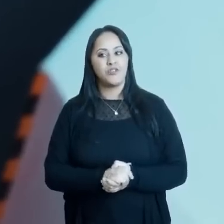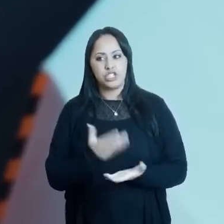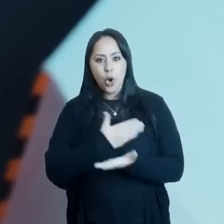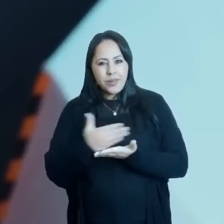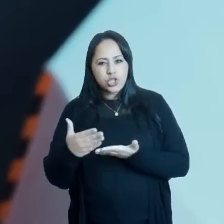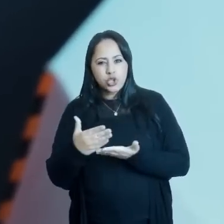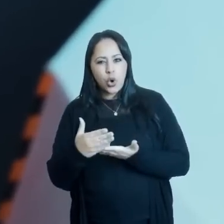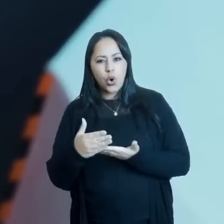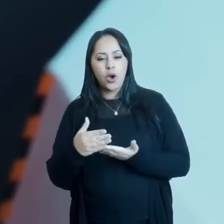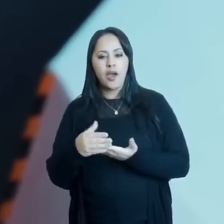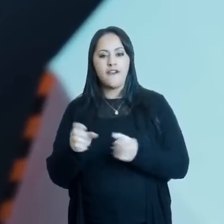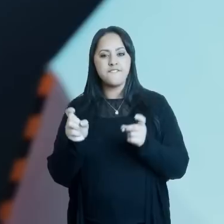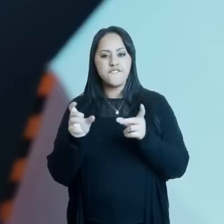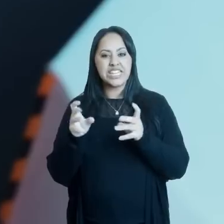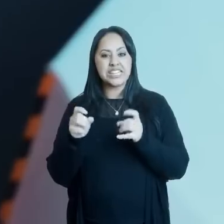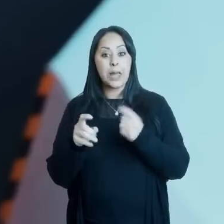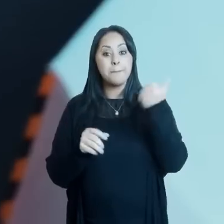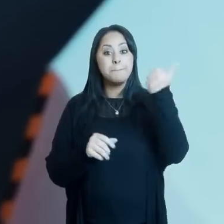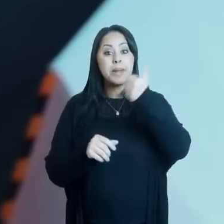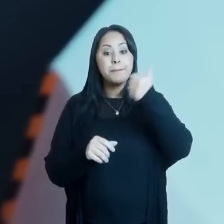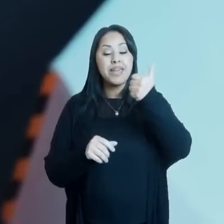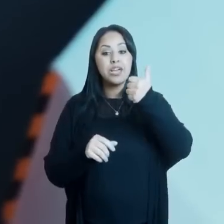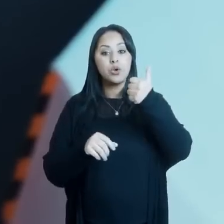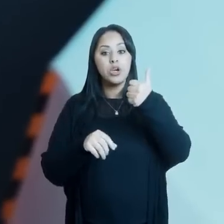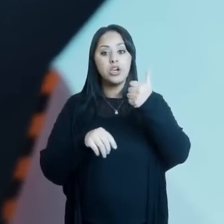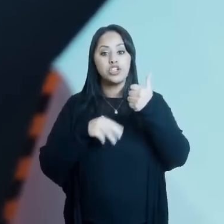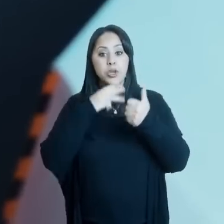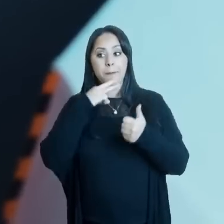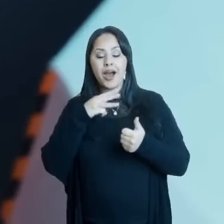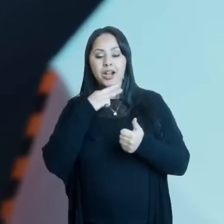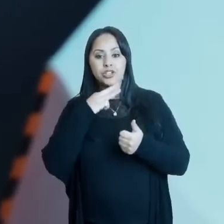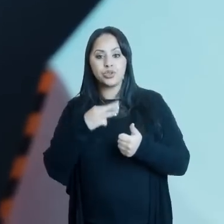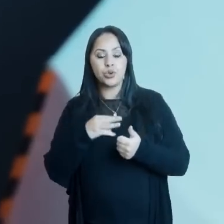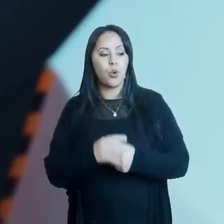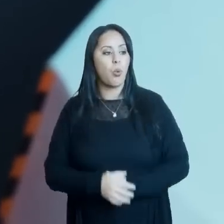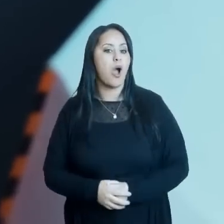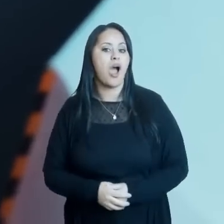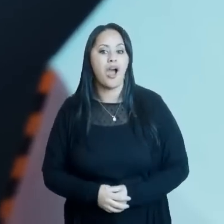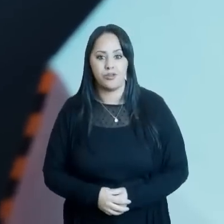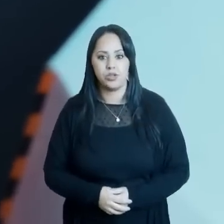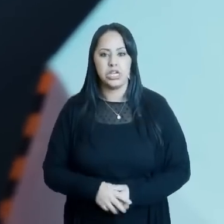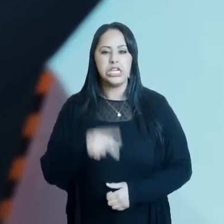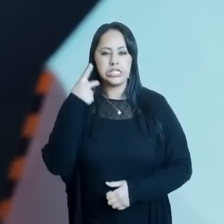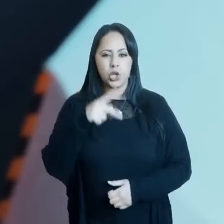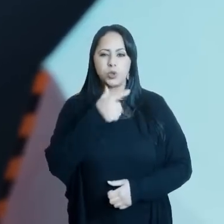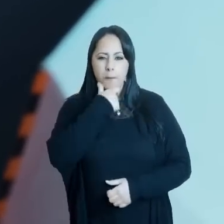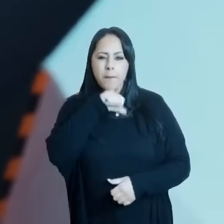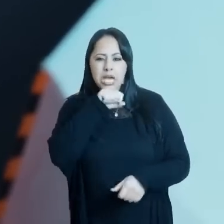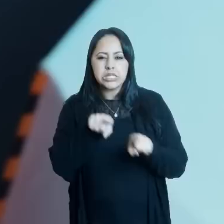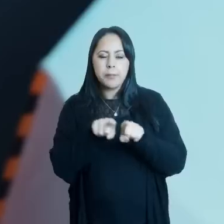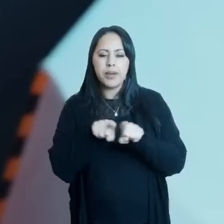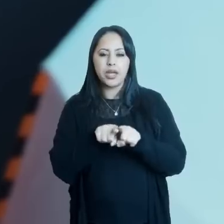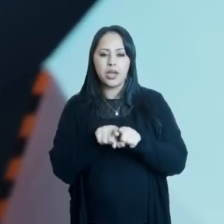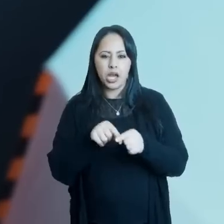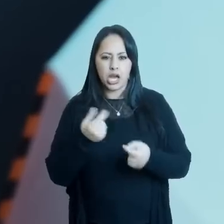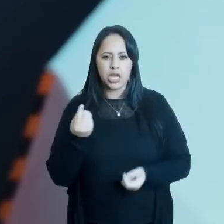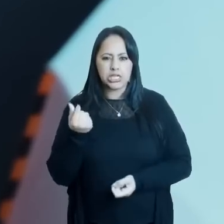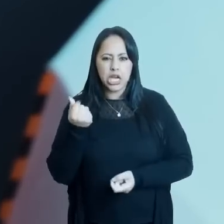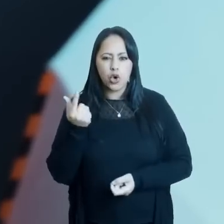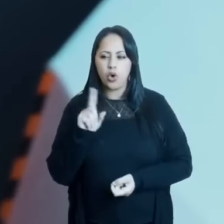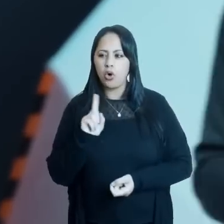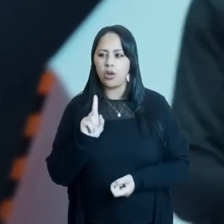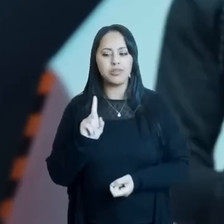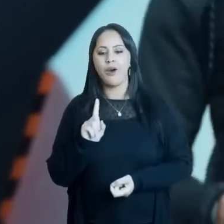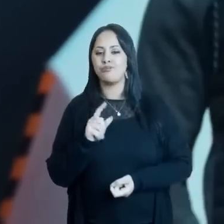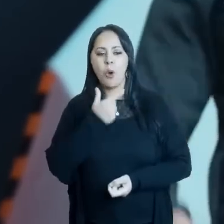março, né? De 1º de março. Então, de março para cá, você ganhou mais de 70 mil reais. Isso. Seus pais ganham mais de 70 mil reais de março para cá? Não. Ah, então, tá bom.